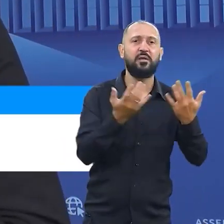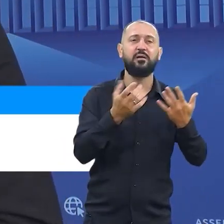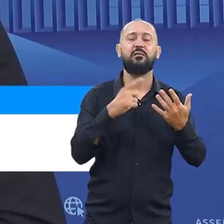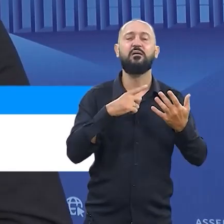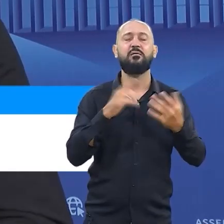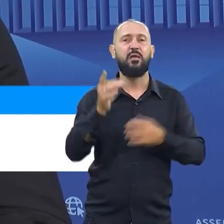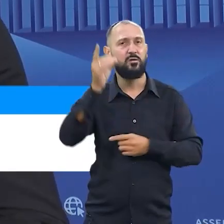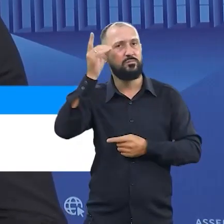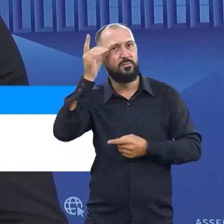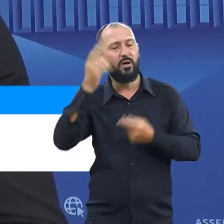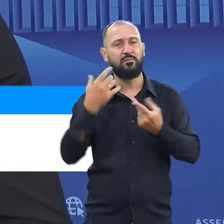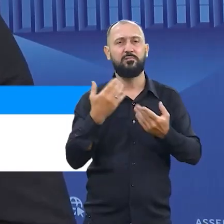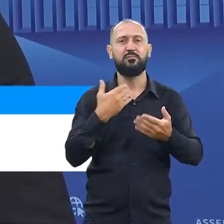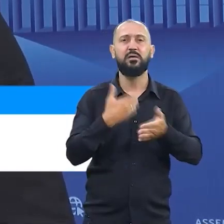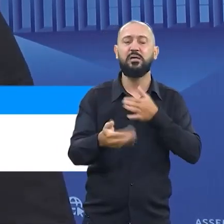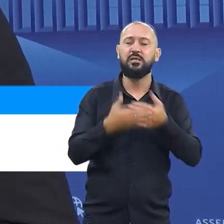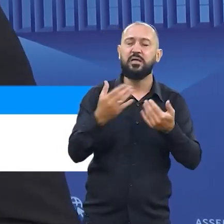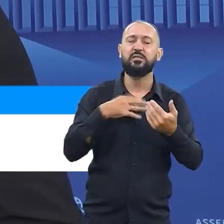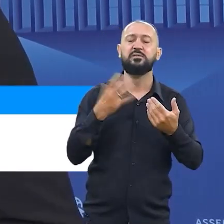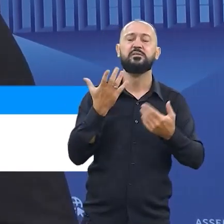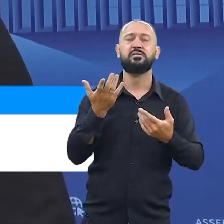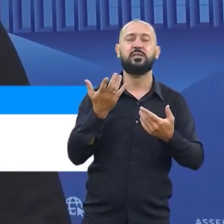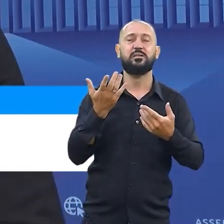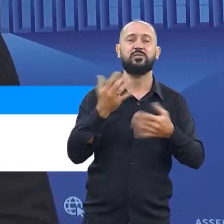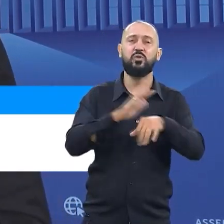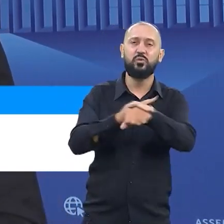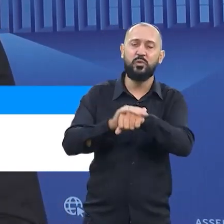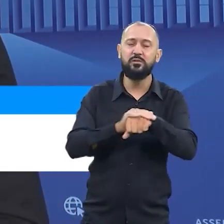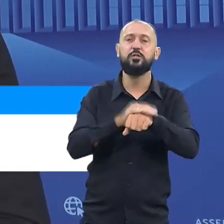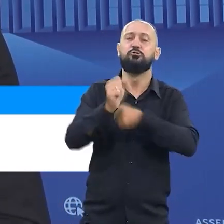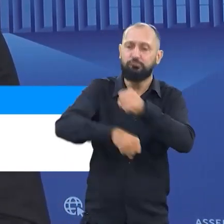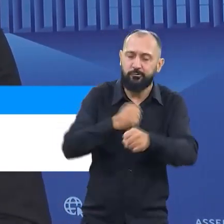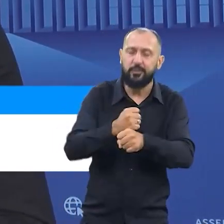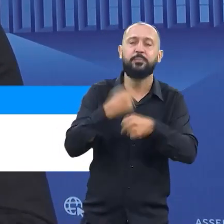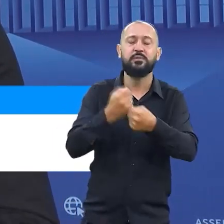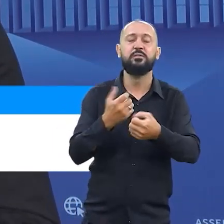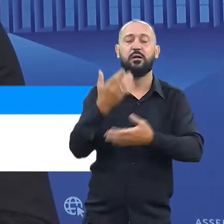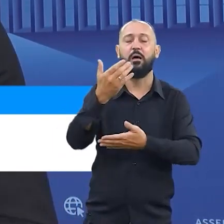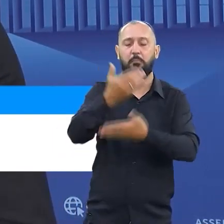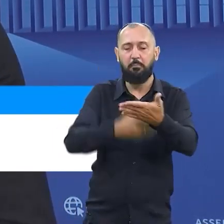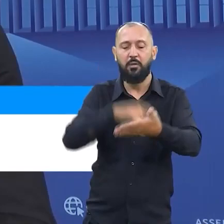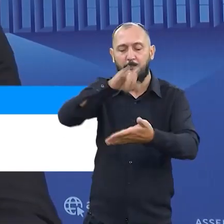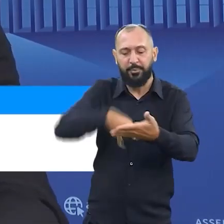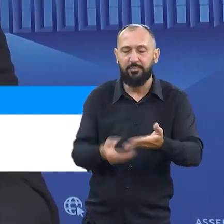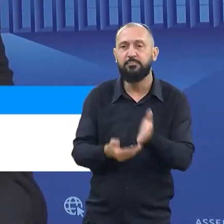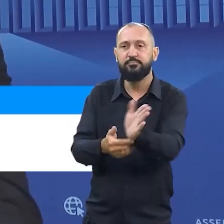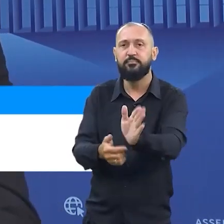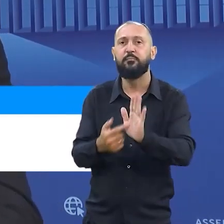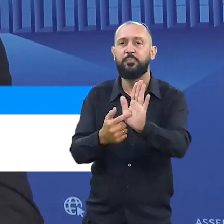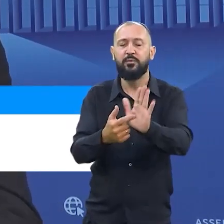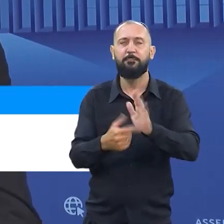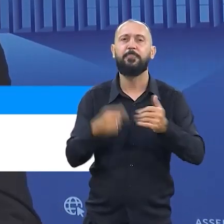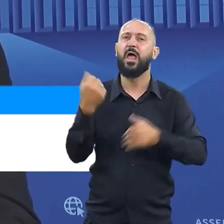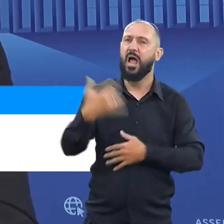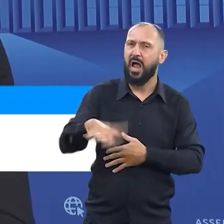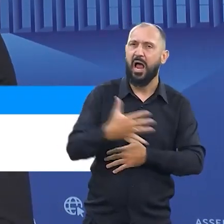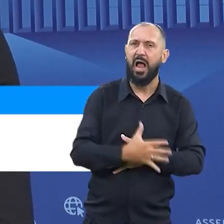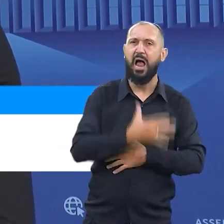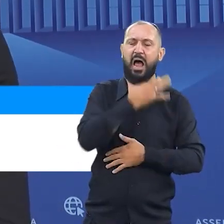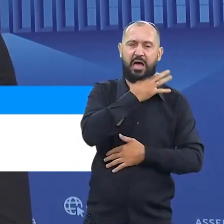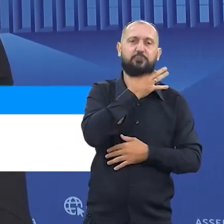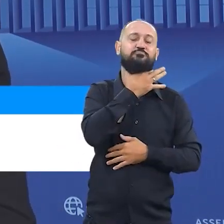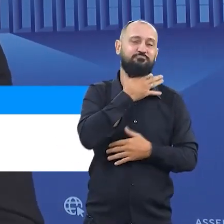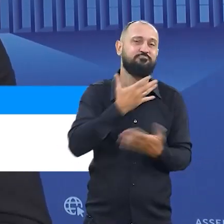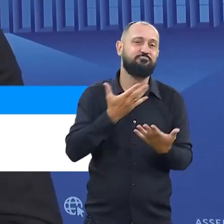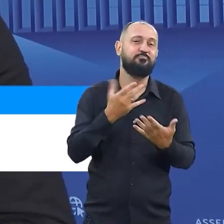Dos autistas, da síndrome de Down, que tem esses transtornos que todo ano praticamente é obrigado a ir lá e fazer um novo laudo. Além de